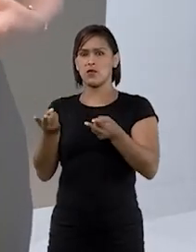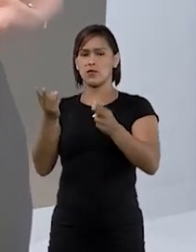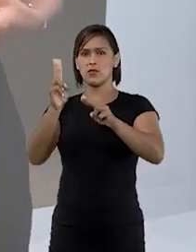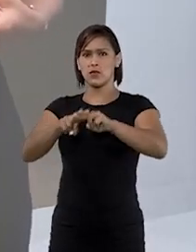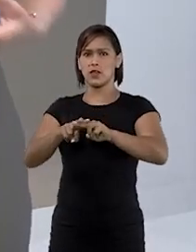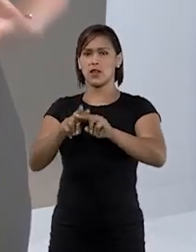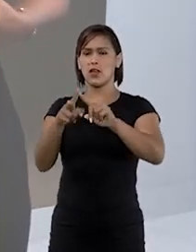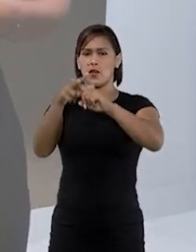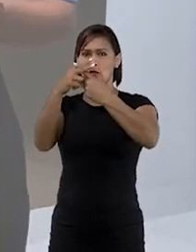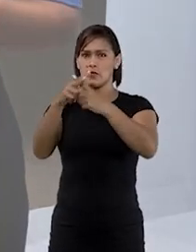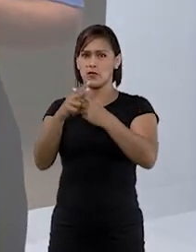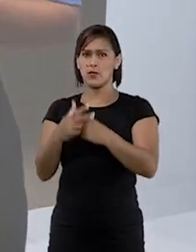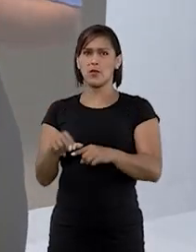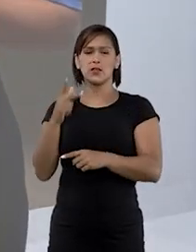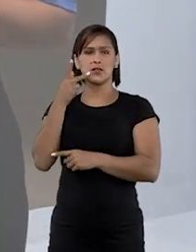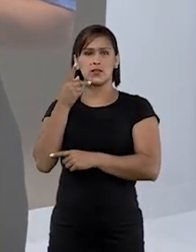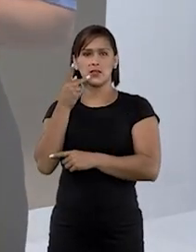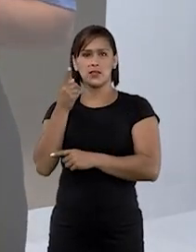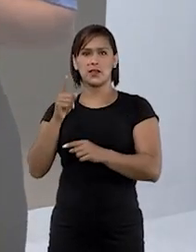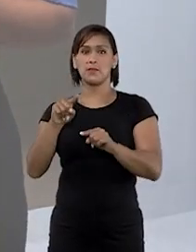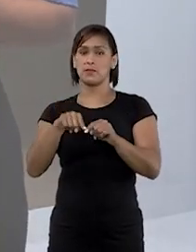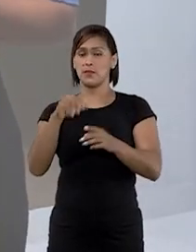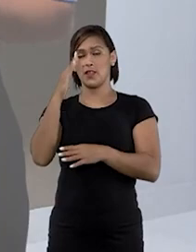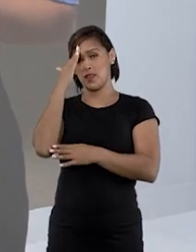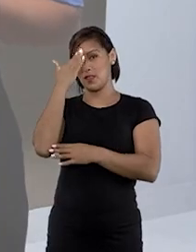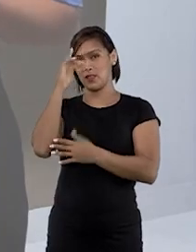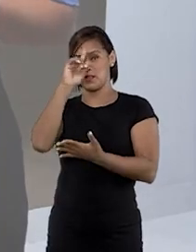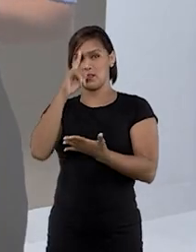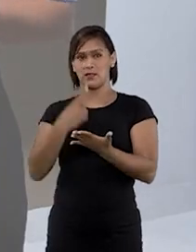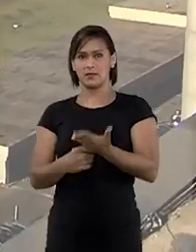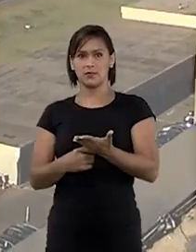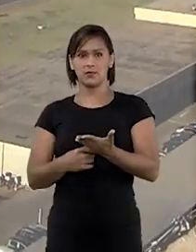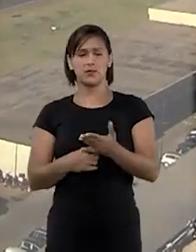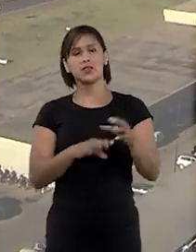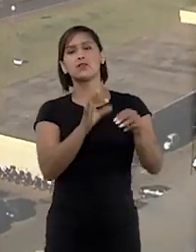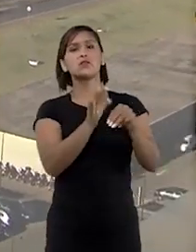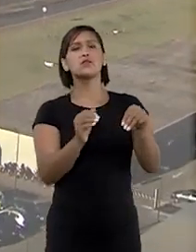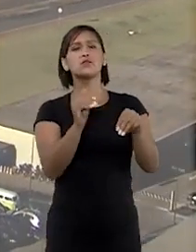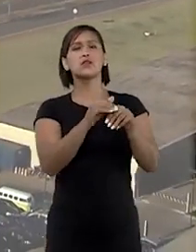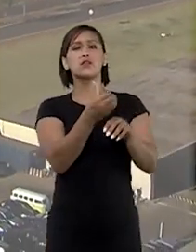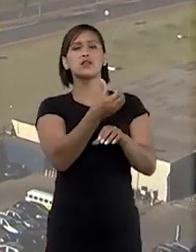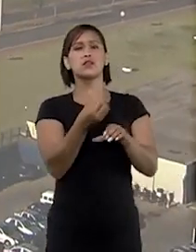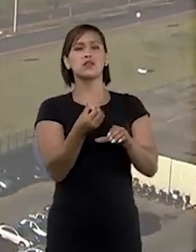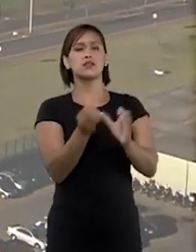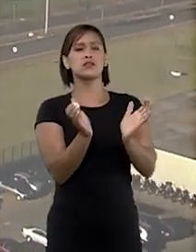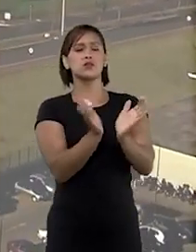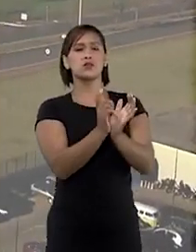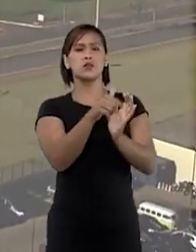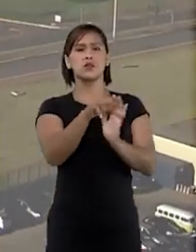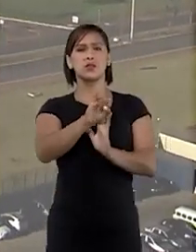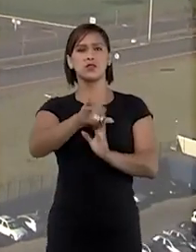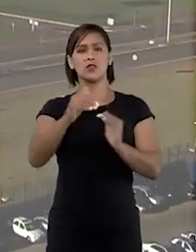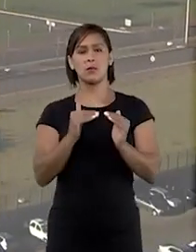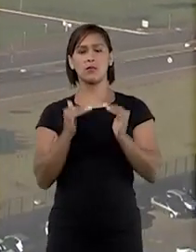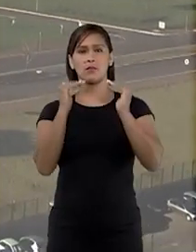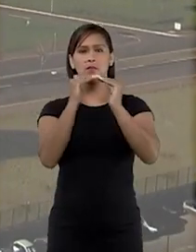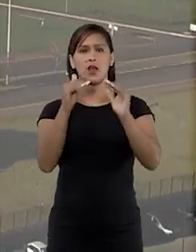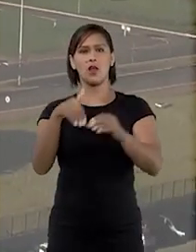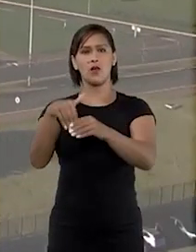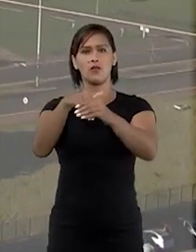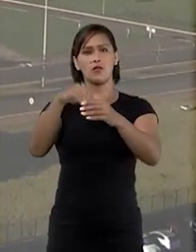detenta para o presídio reformado no Ceará entre ainda decisão Os ministros da sexta turma do STJ